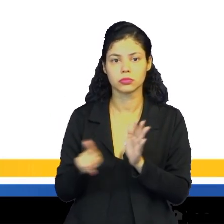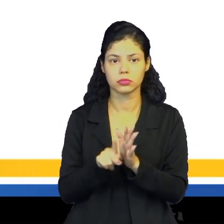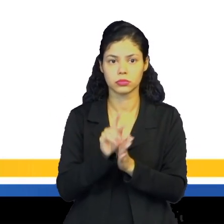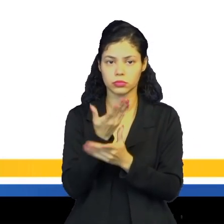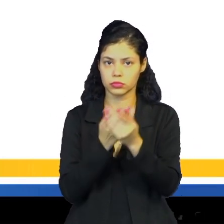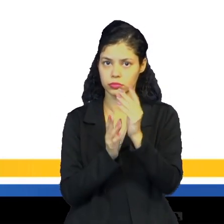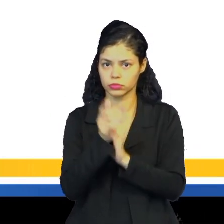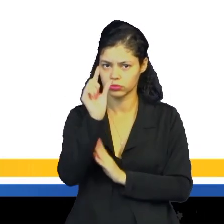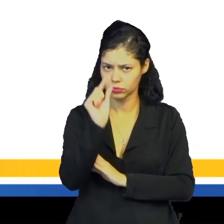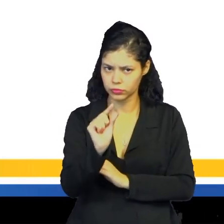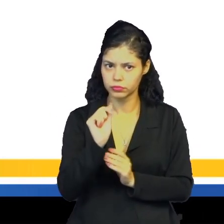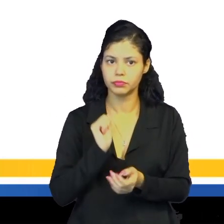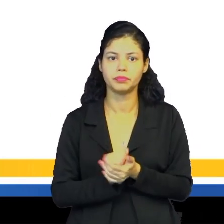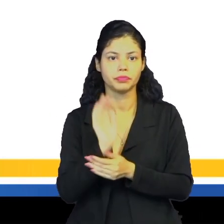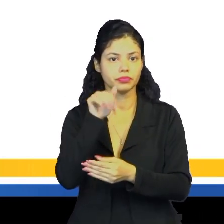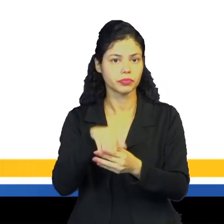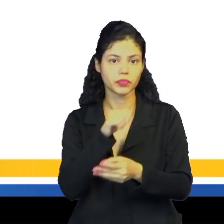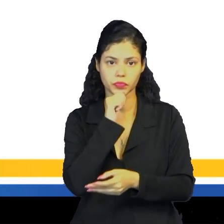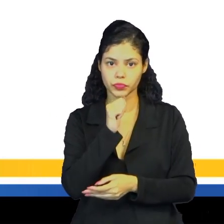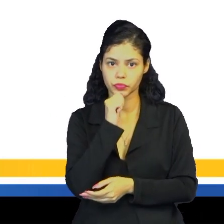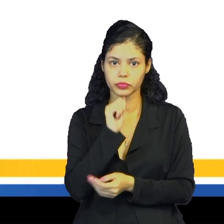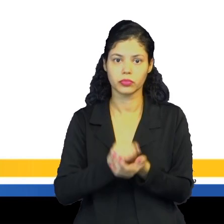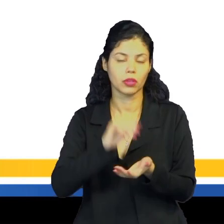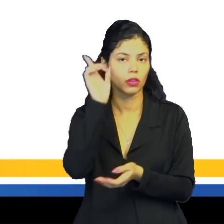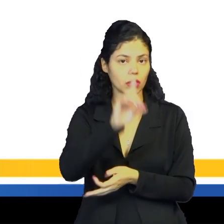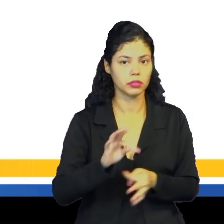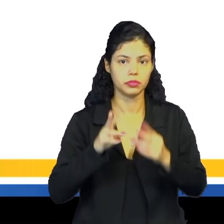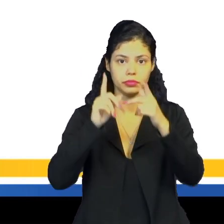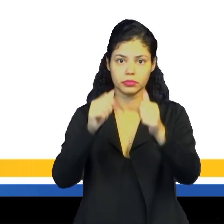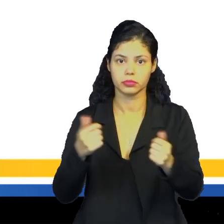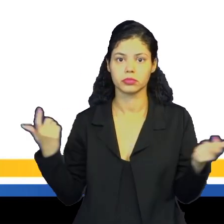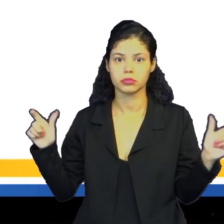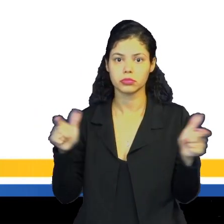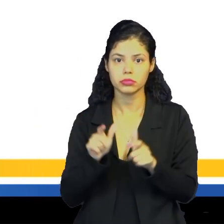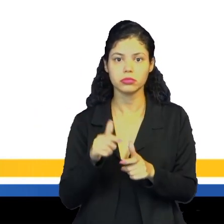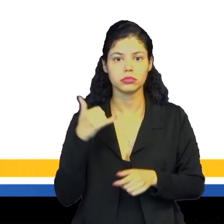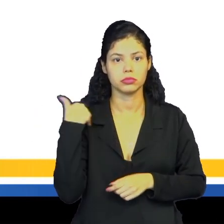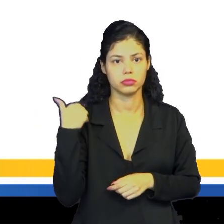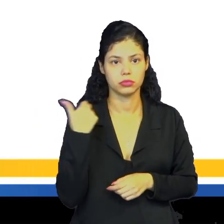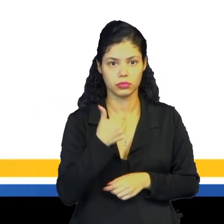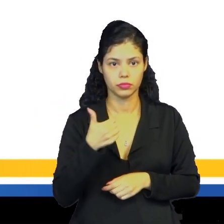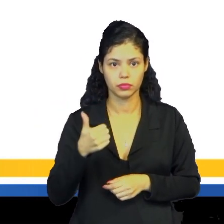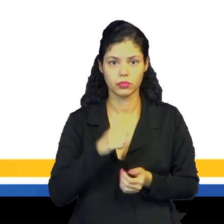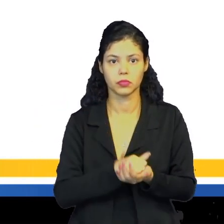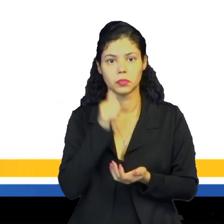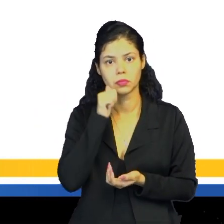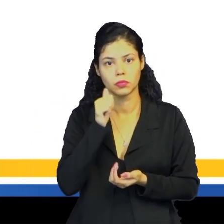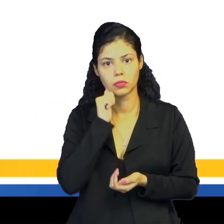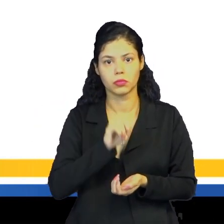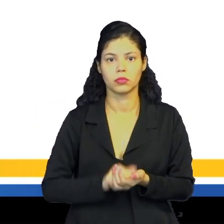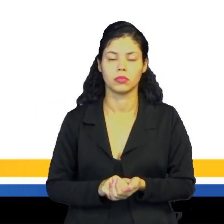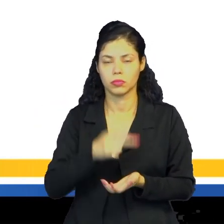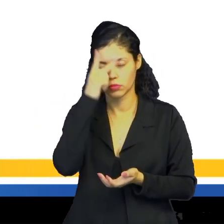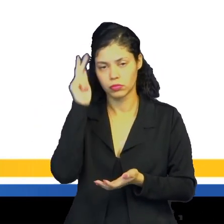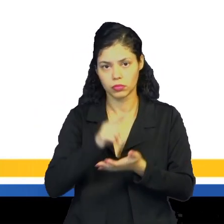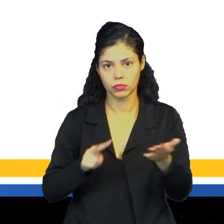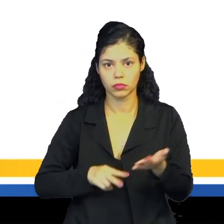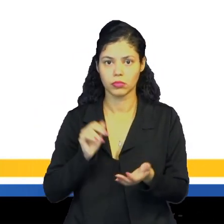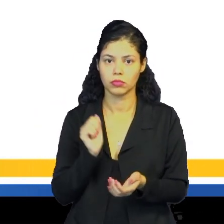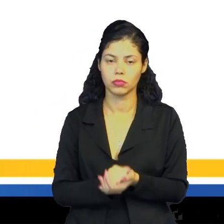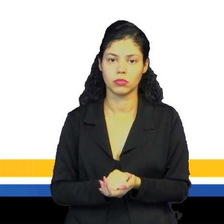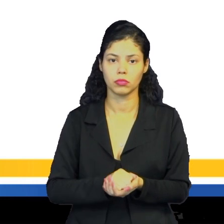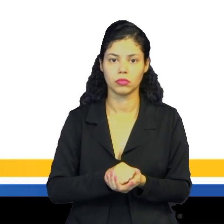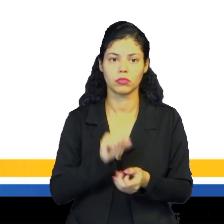mão de poucos. O voto ainda não era direito de todos. Menores de 21 anos, mulheres, analfabetos, mendigos,